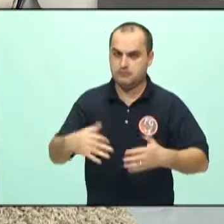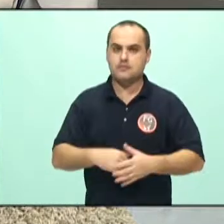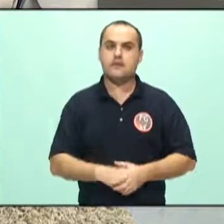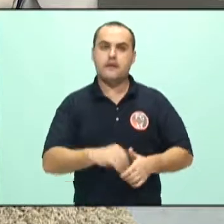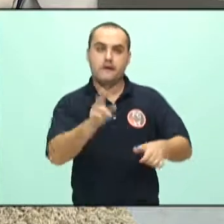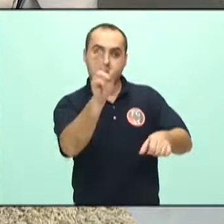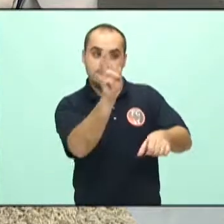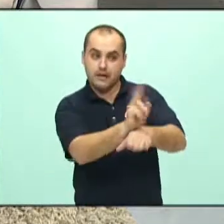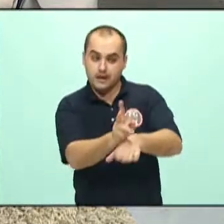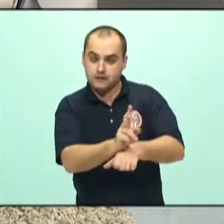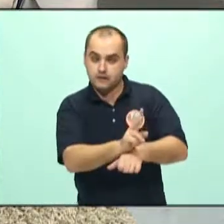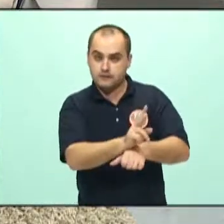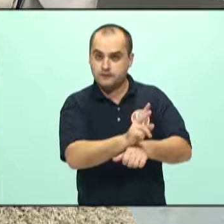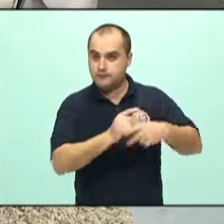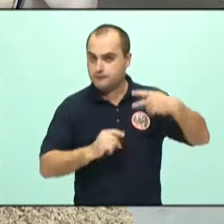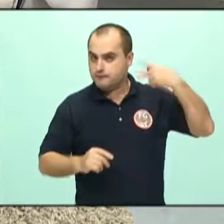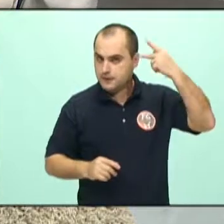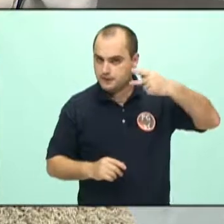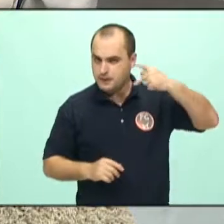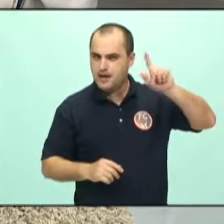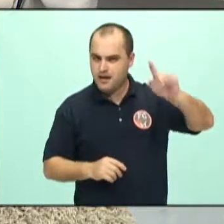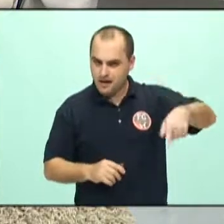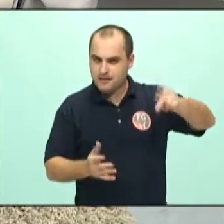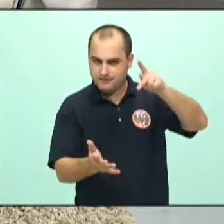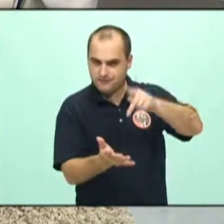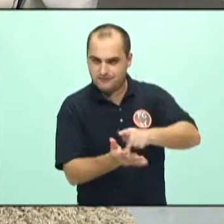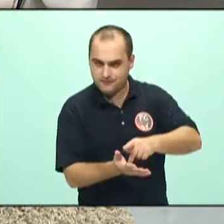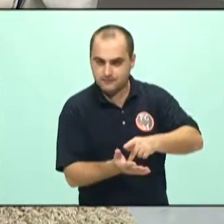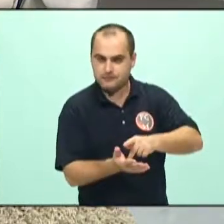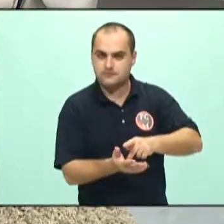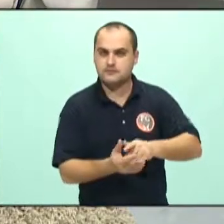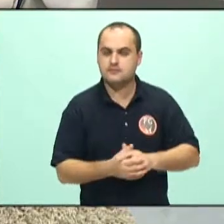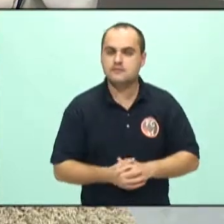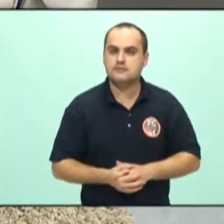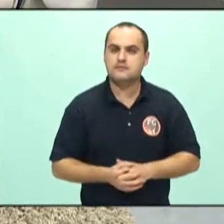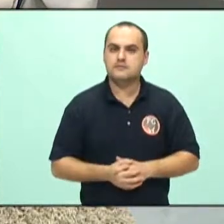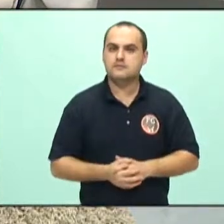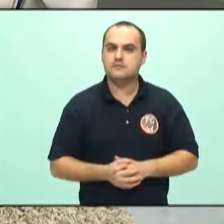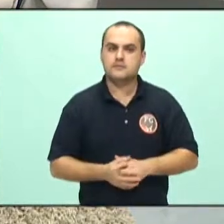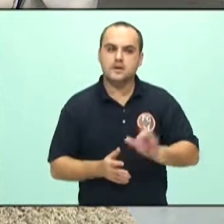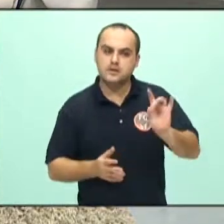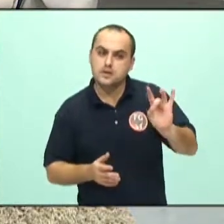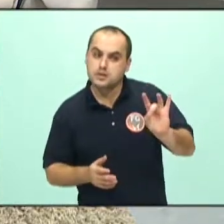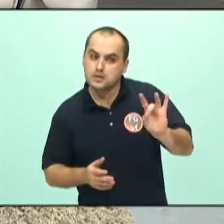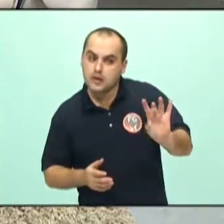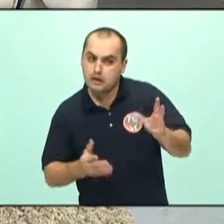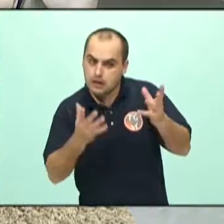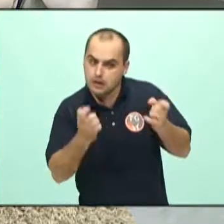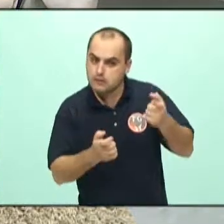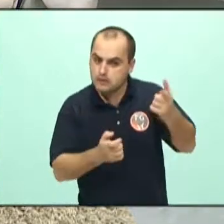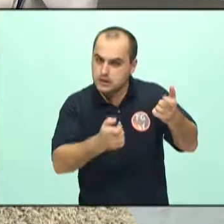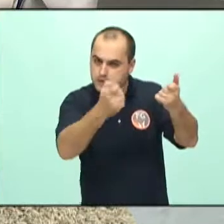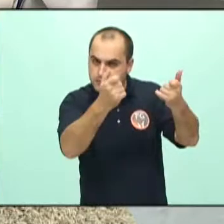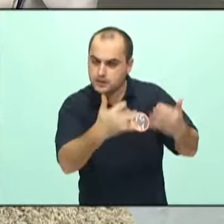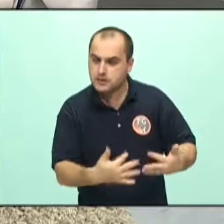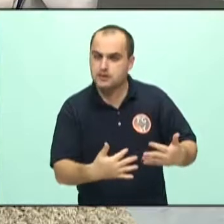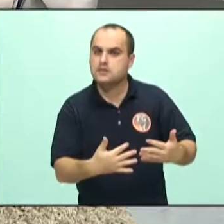dos senhores vereadores, e isso é fato, não é? A questão, só gostaria que o senhor se reportasse para a